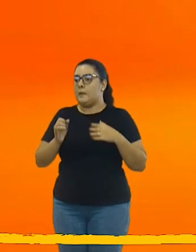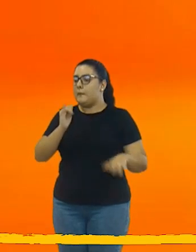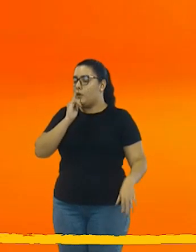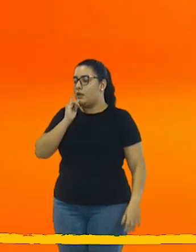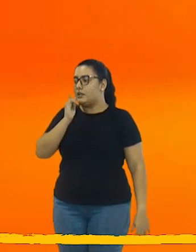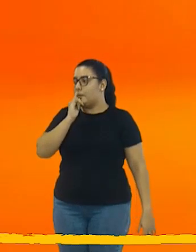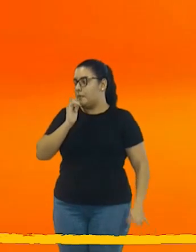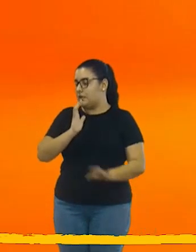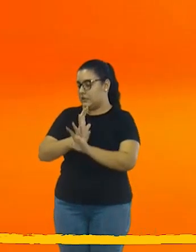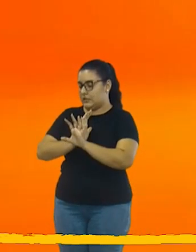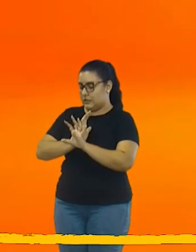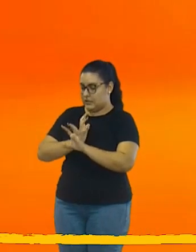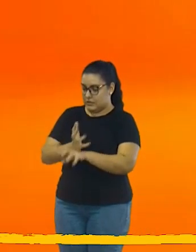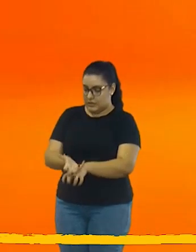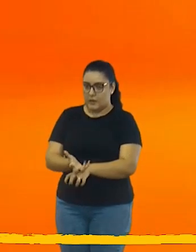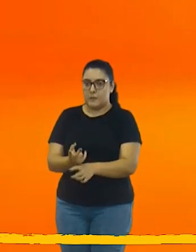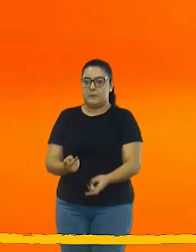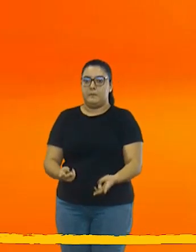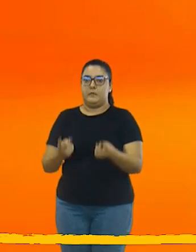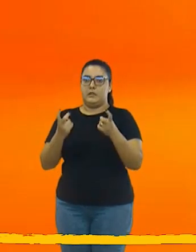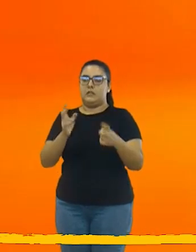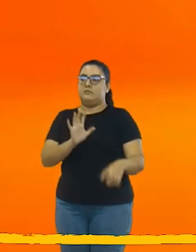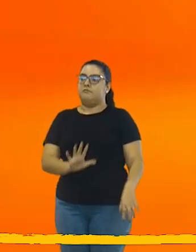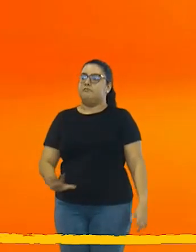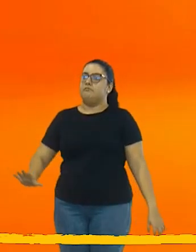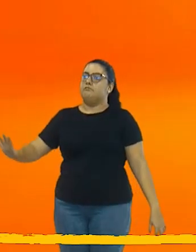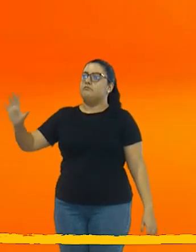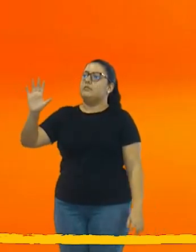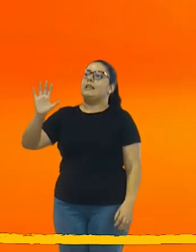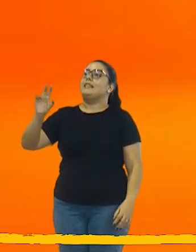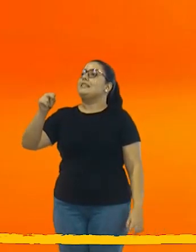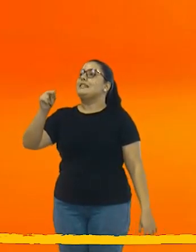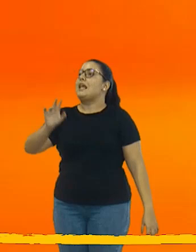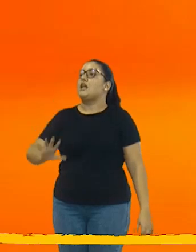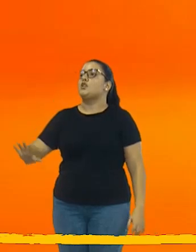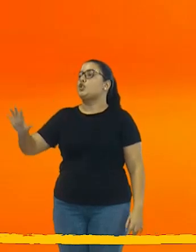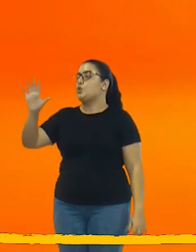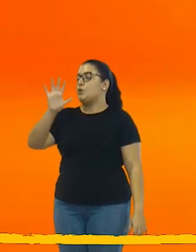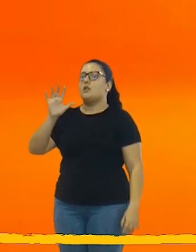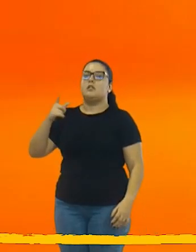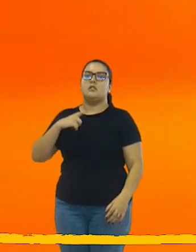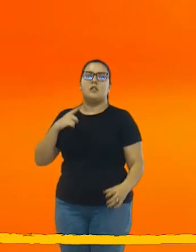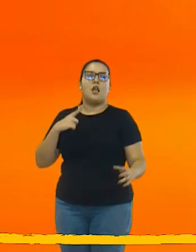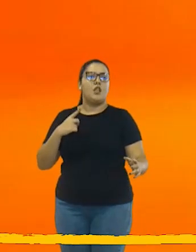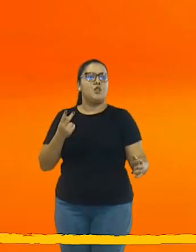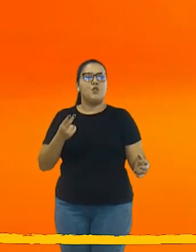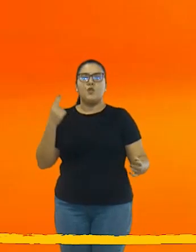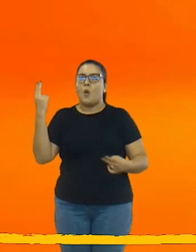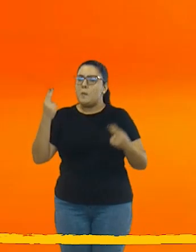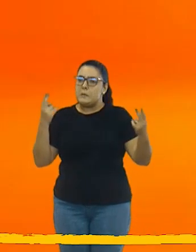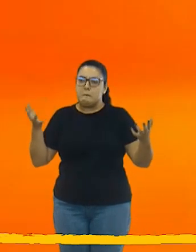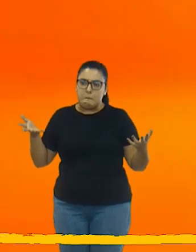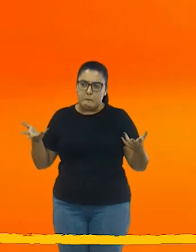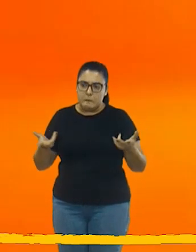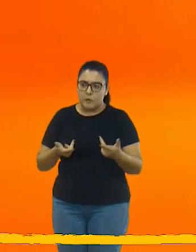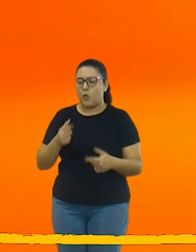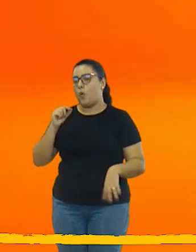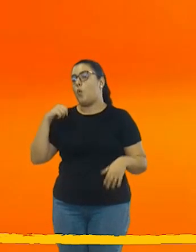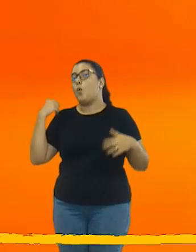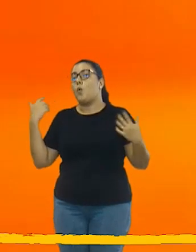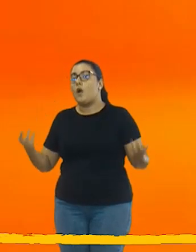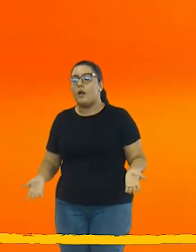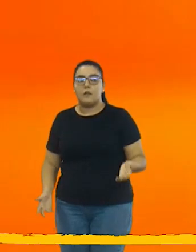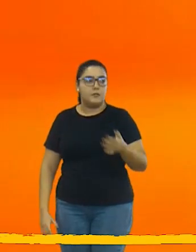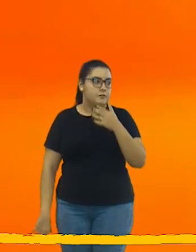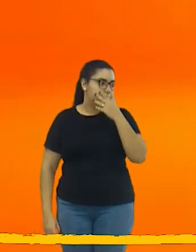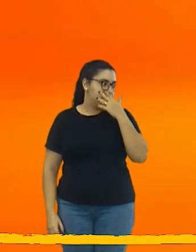seca notabilizou no cenário literário nacional grandes nomes aqui da nossa terra, grandes